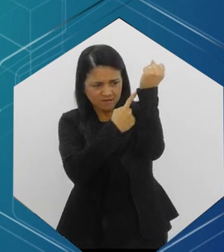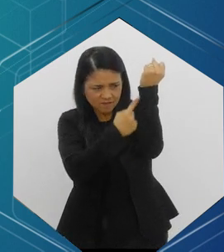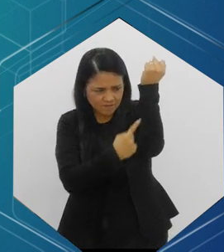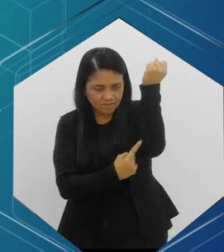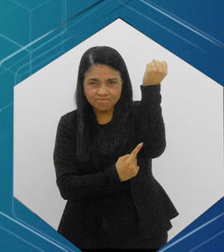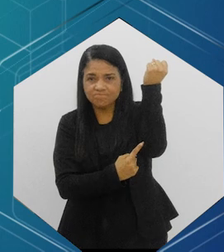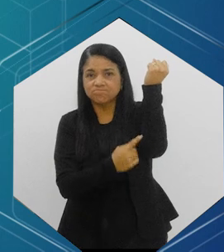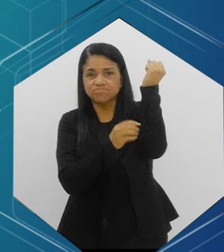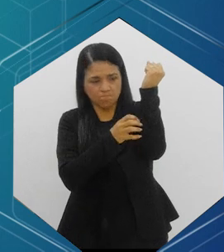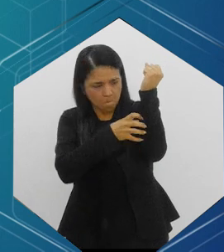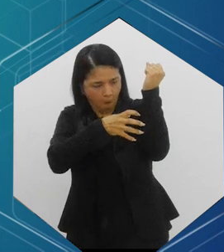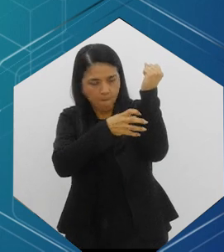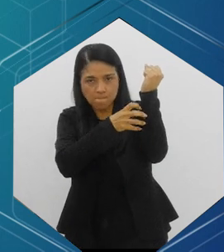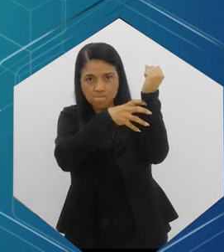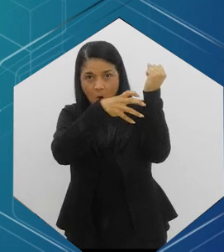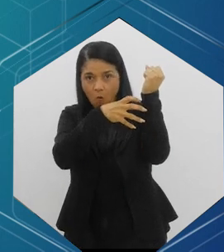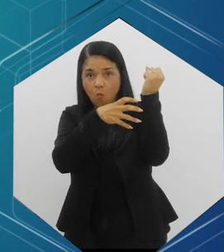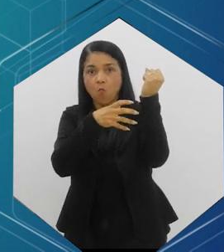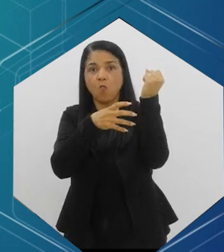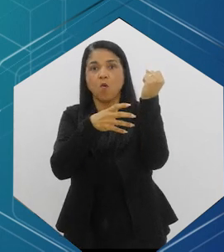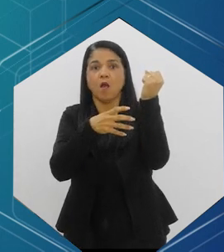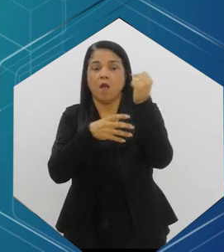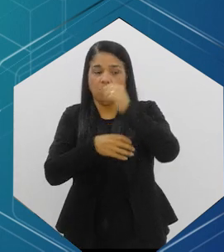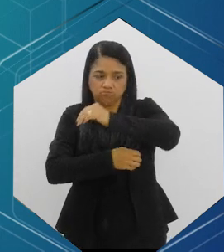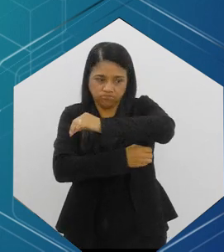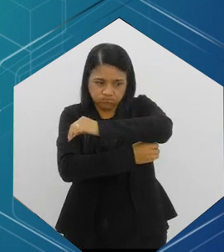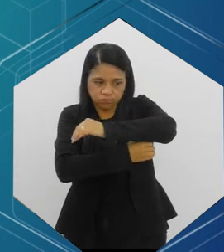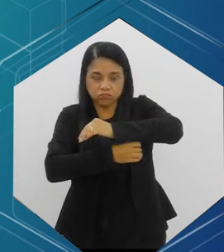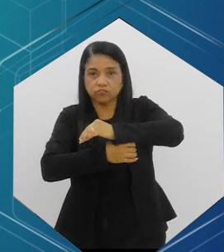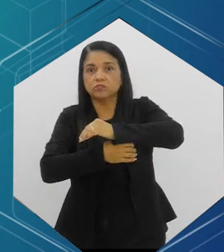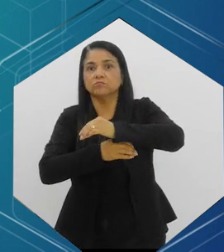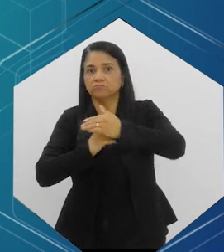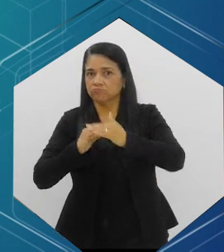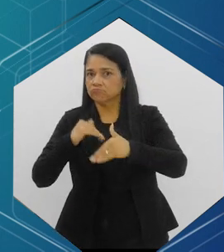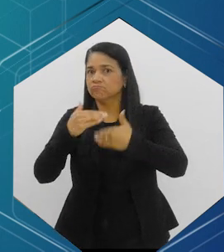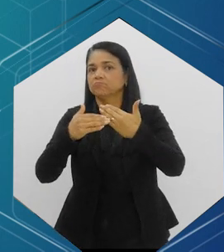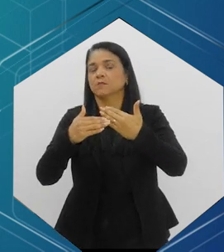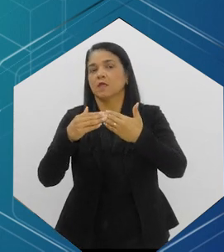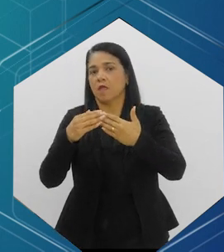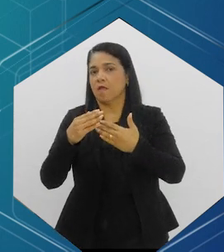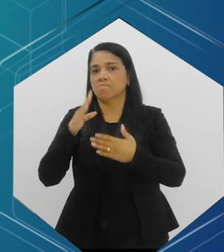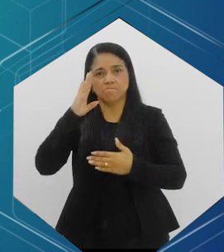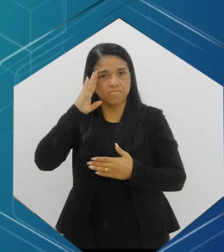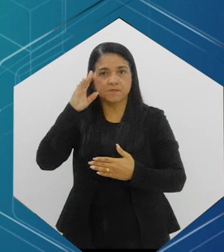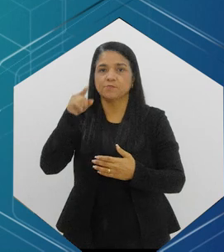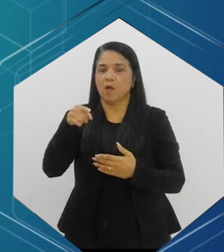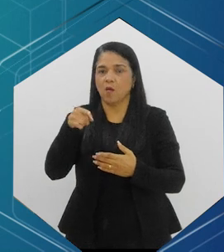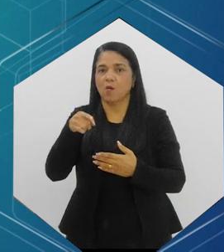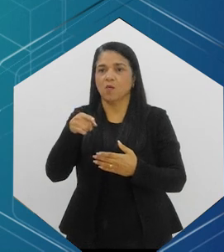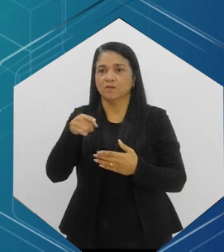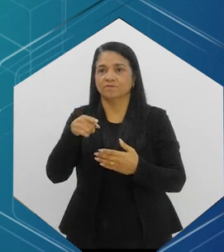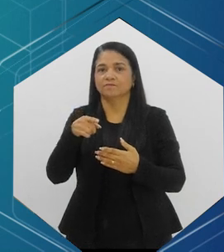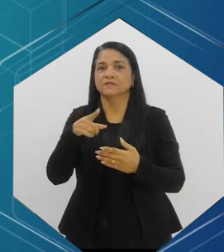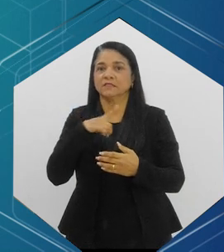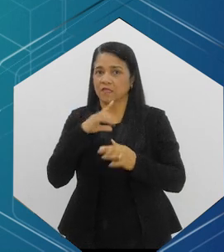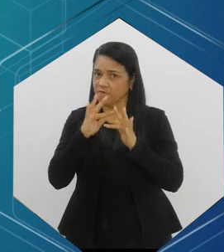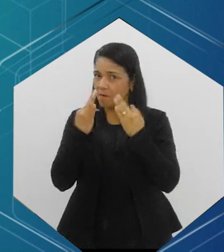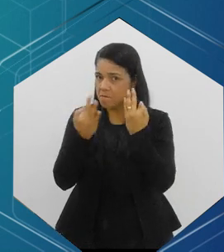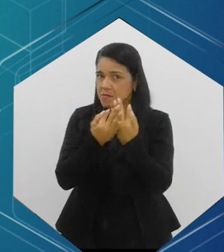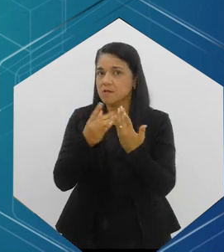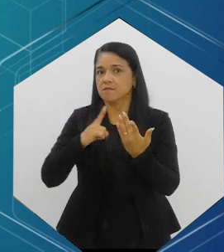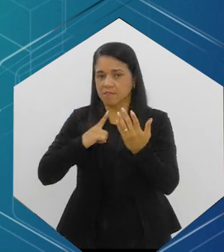varizes mais calibrosas, a possibilidade de você desenvolver trombose é muito maior. E se isso existe na sua família, varizes